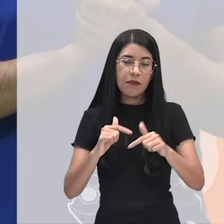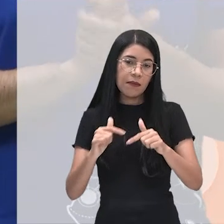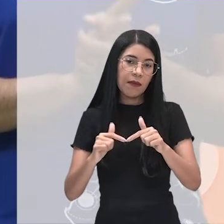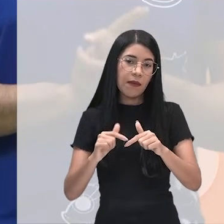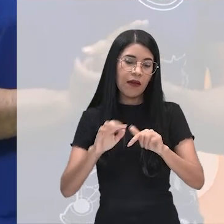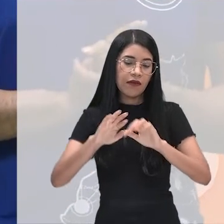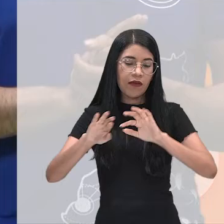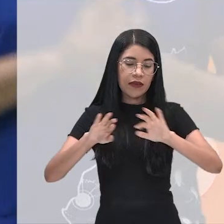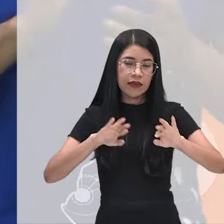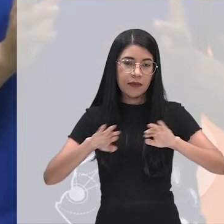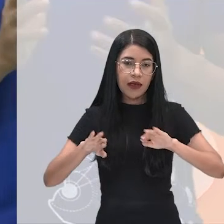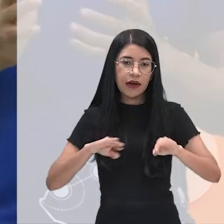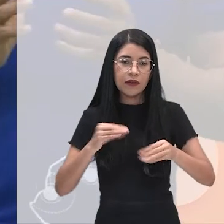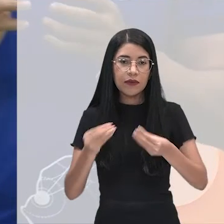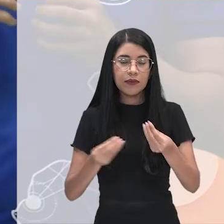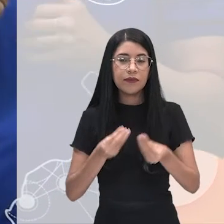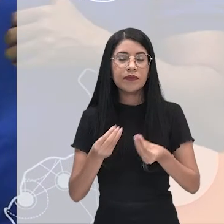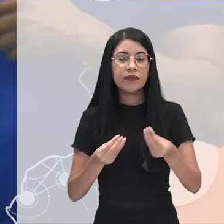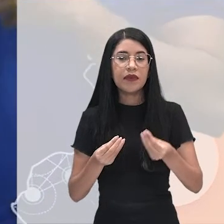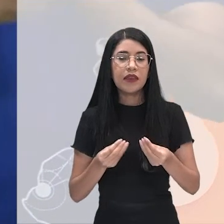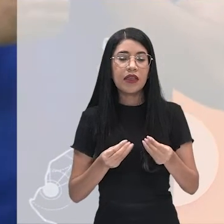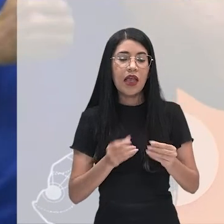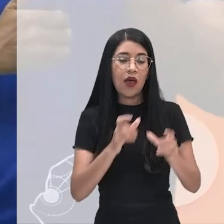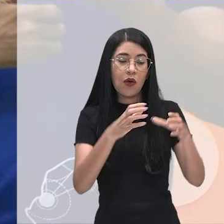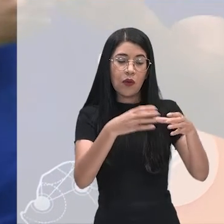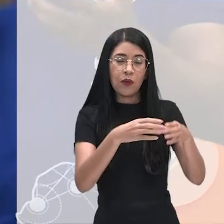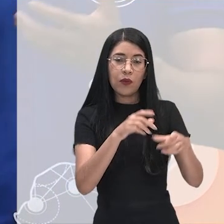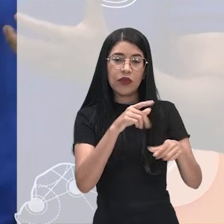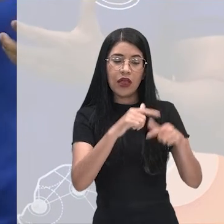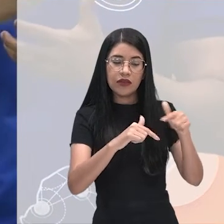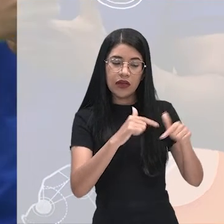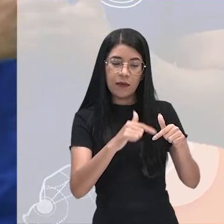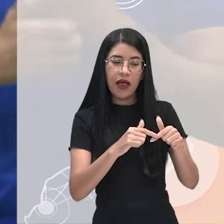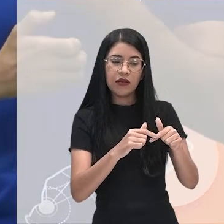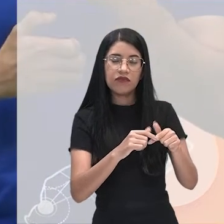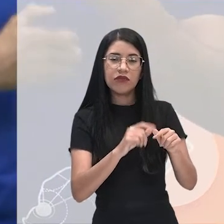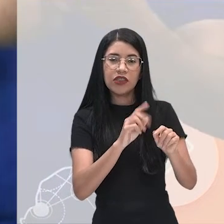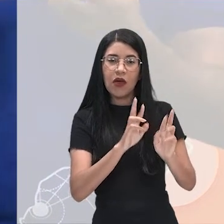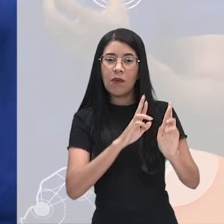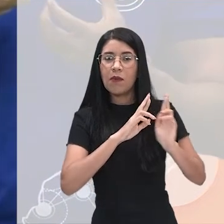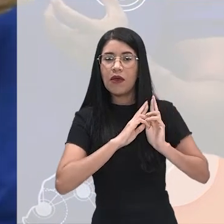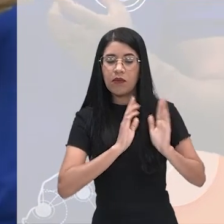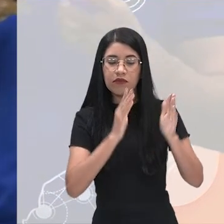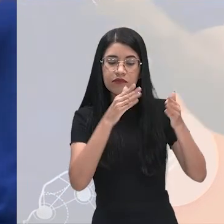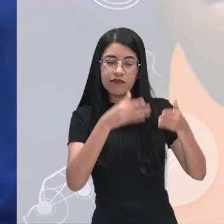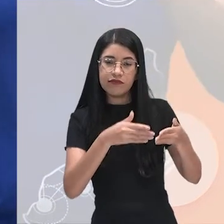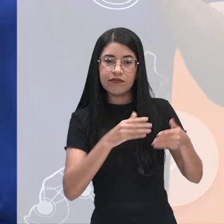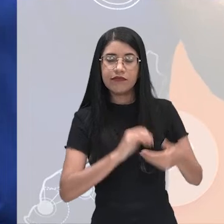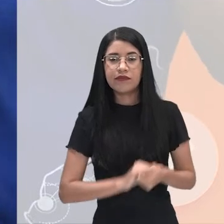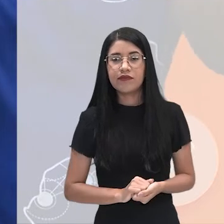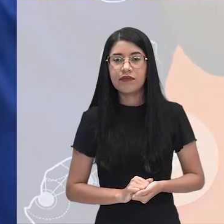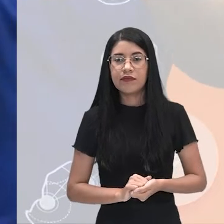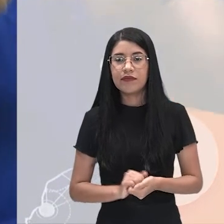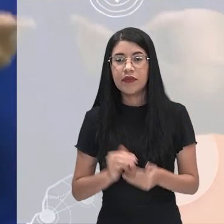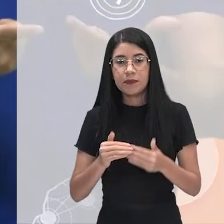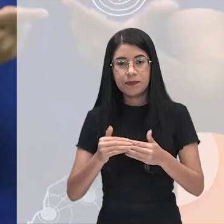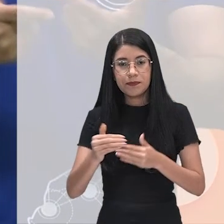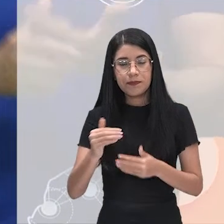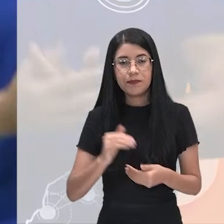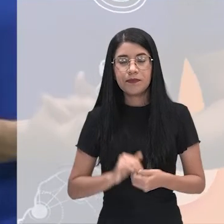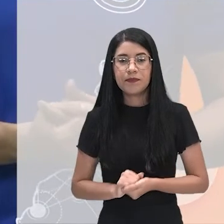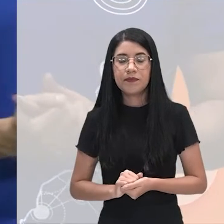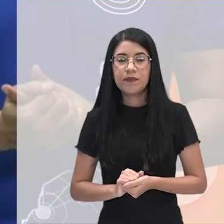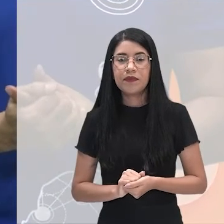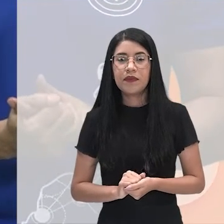Revolução Industrial. Bem, como a gente passou a produzir mercadorias a partir de máquinas, a gente aumentou bastante